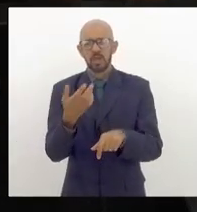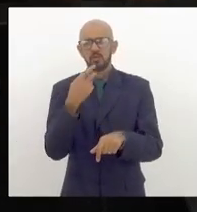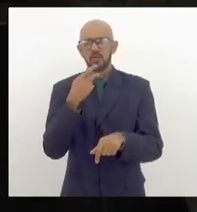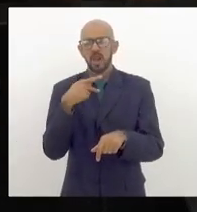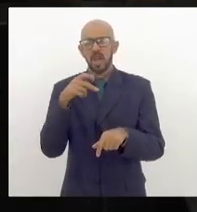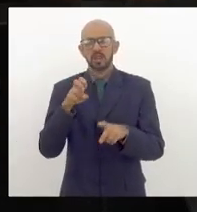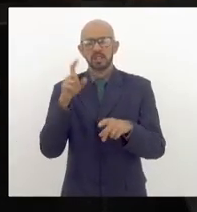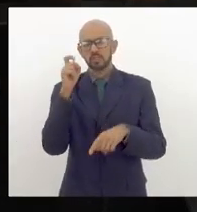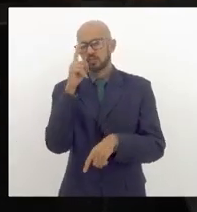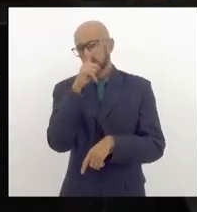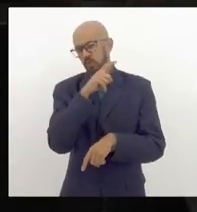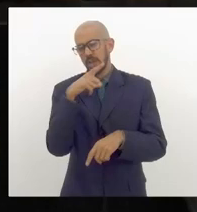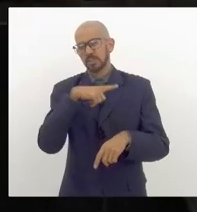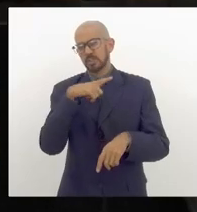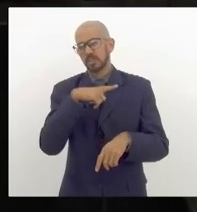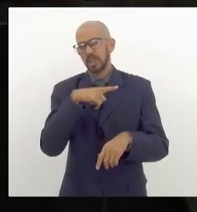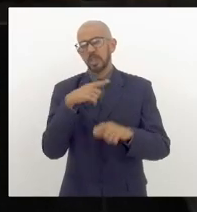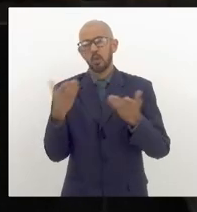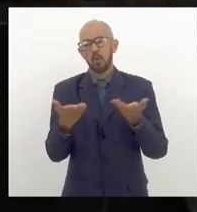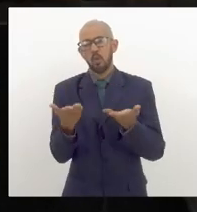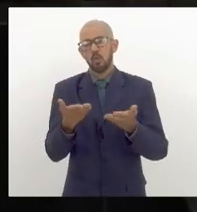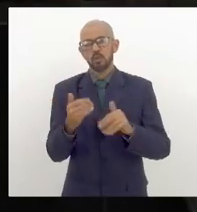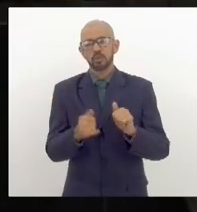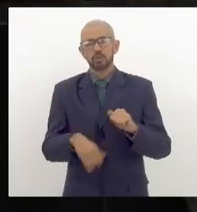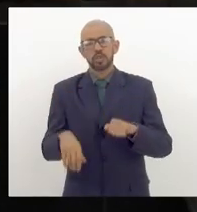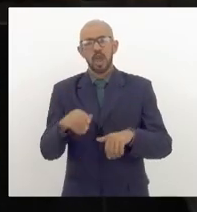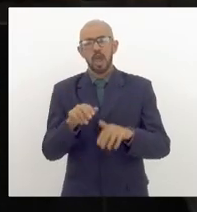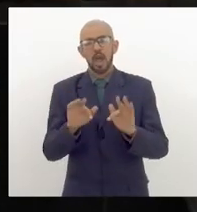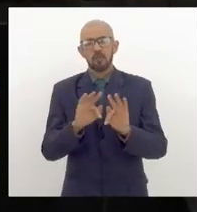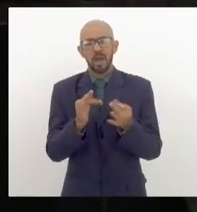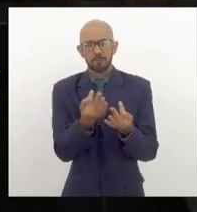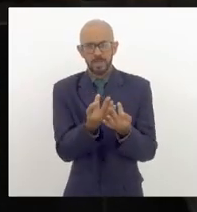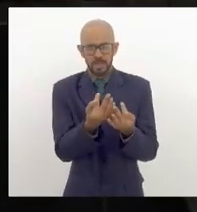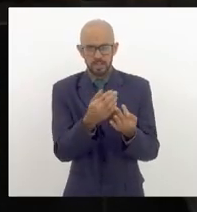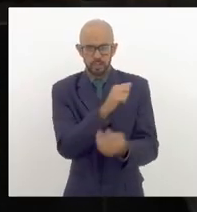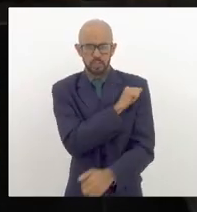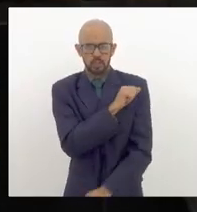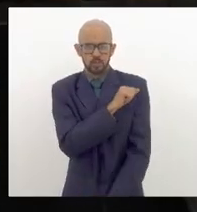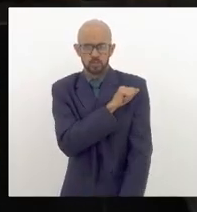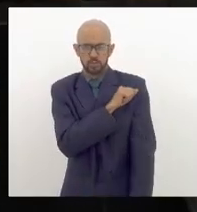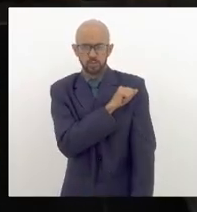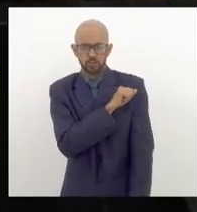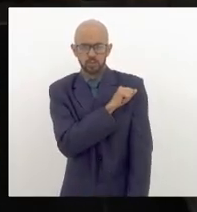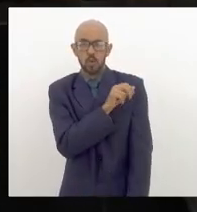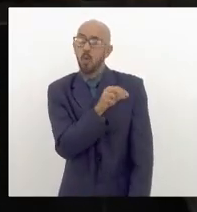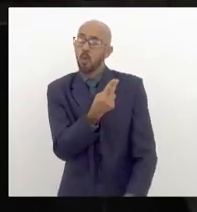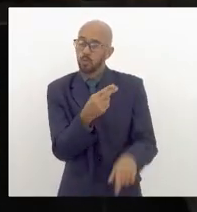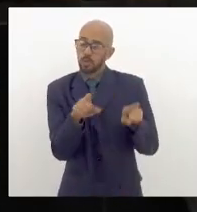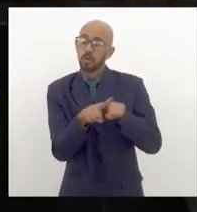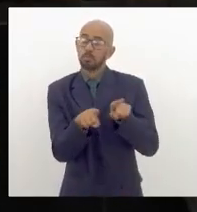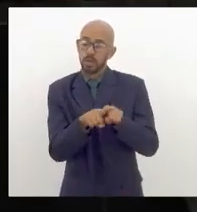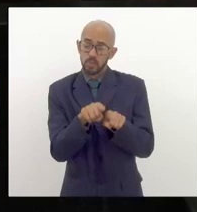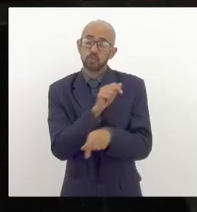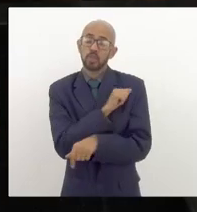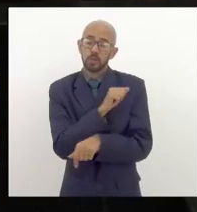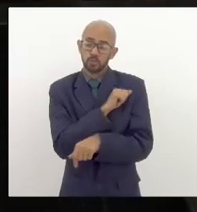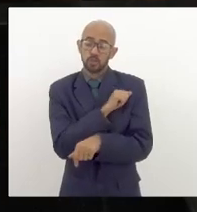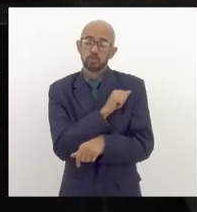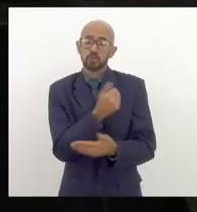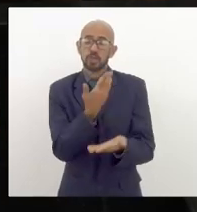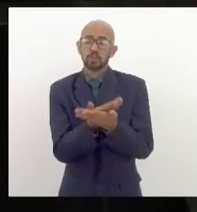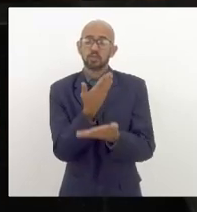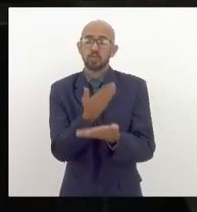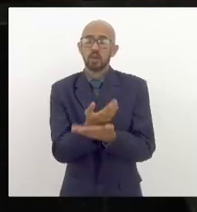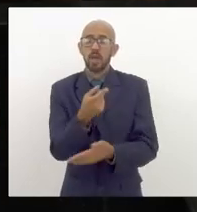às dificuldades que enfrentam hoje é pais de alunos e os próprios alunos da Escola Municipal